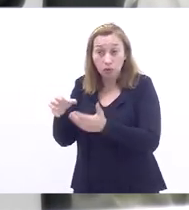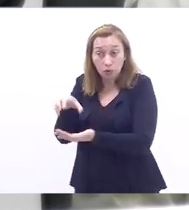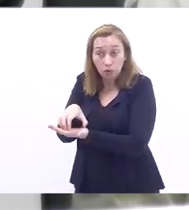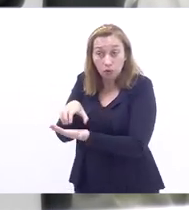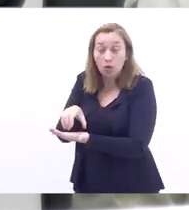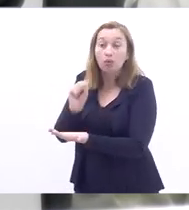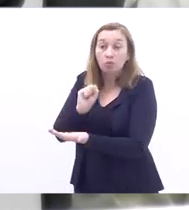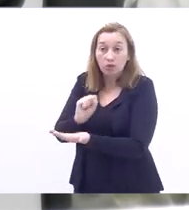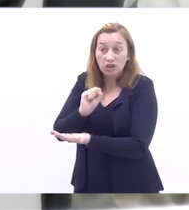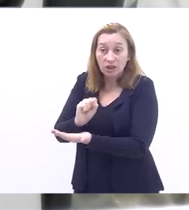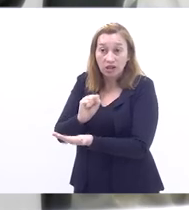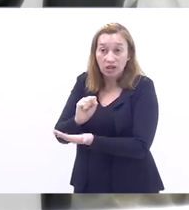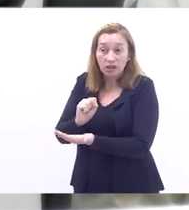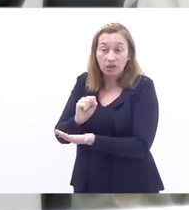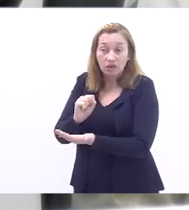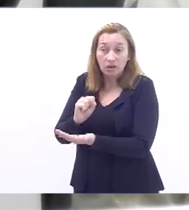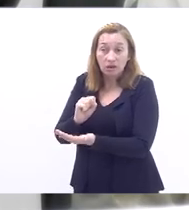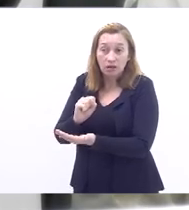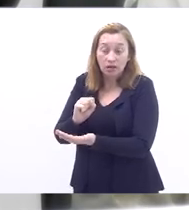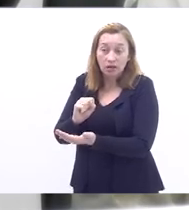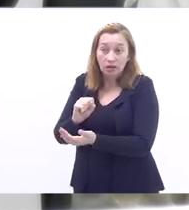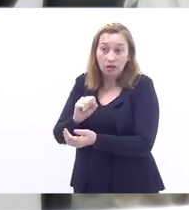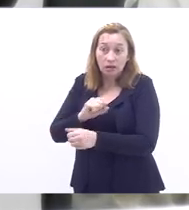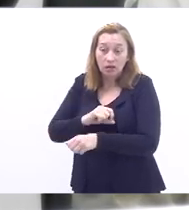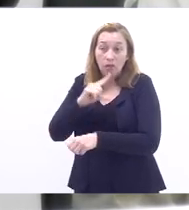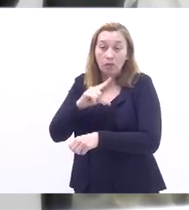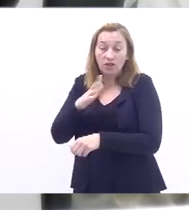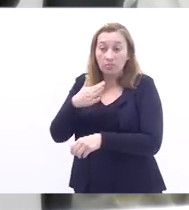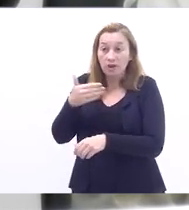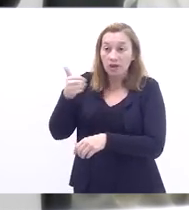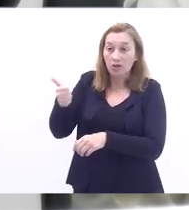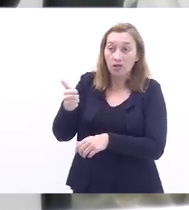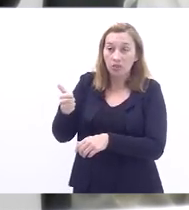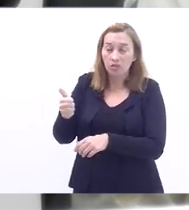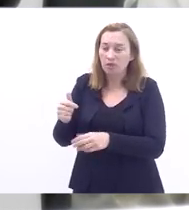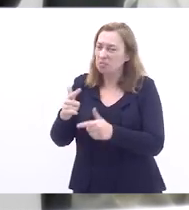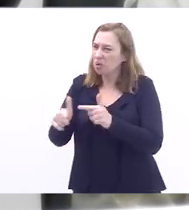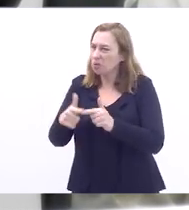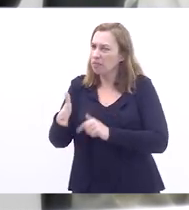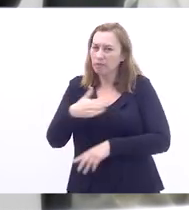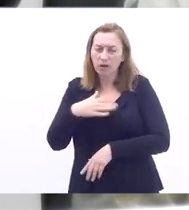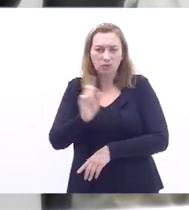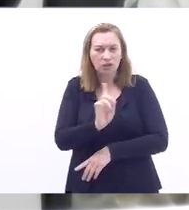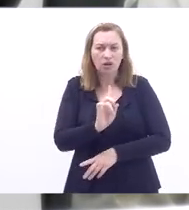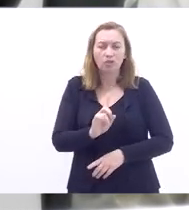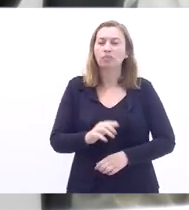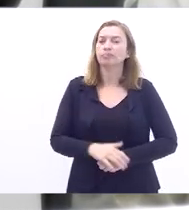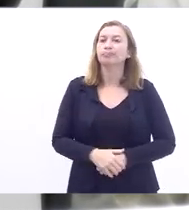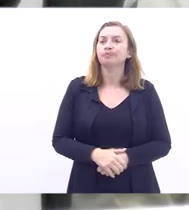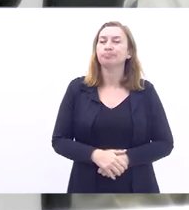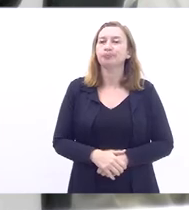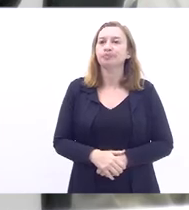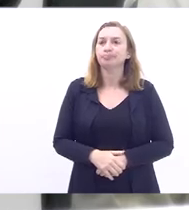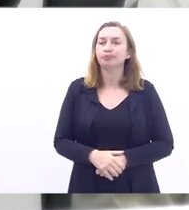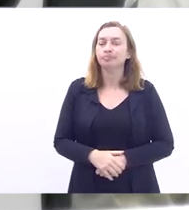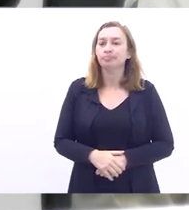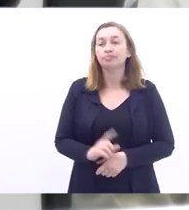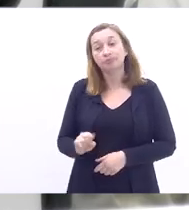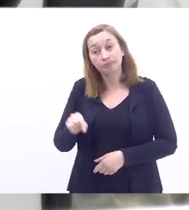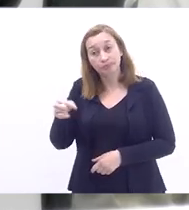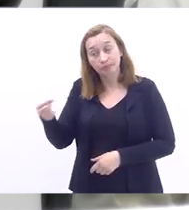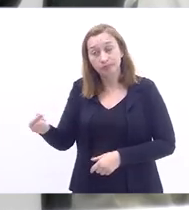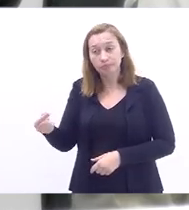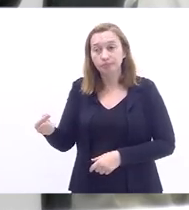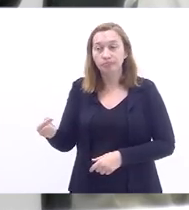ter um aumento e então eu poderia aceitar mas essa um problema do outro homem não problema da Reitoria da Universidade por outro